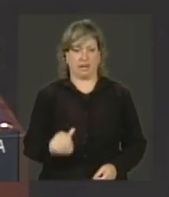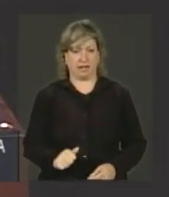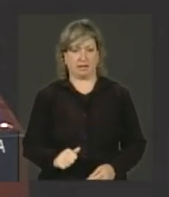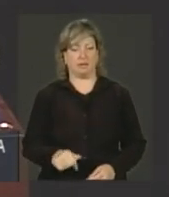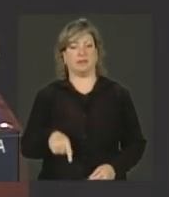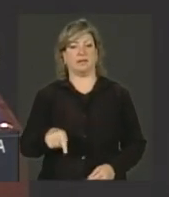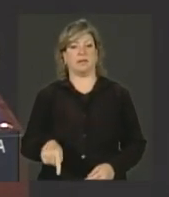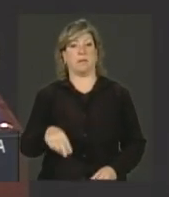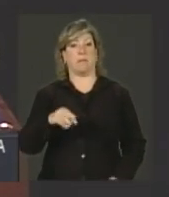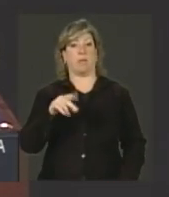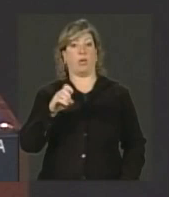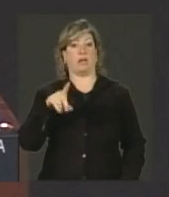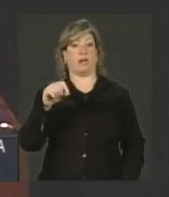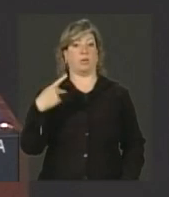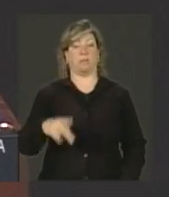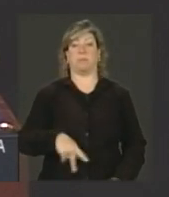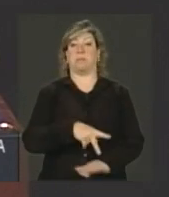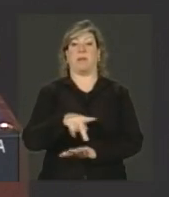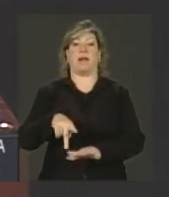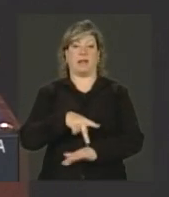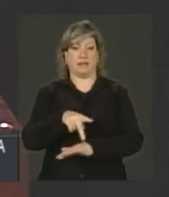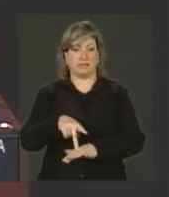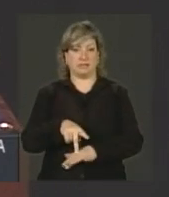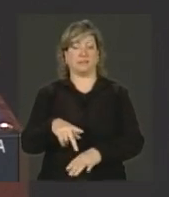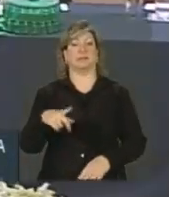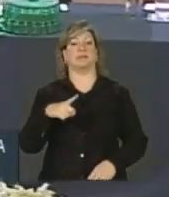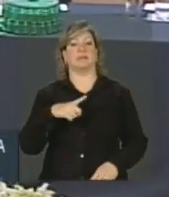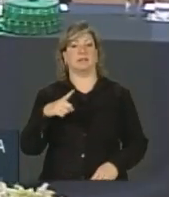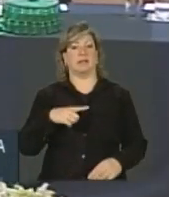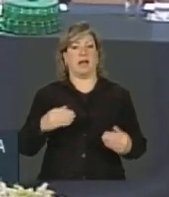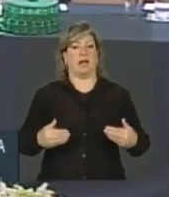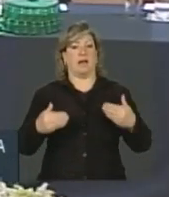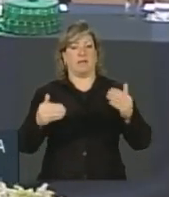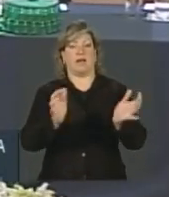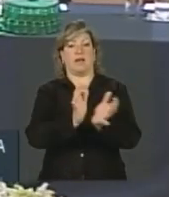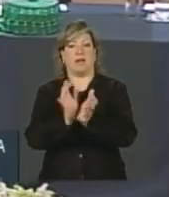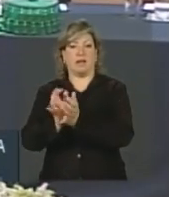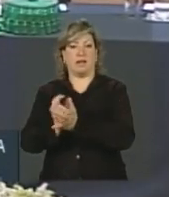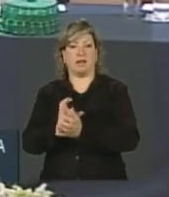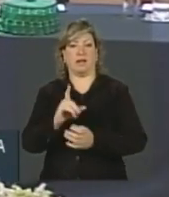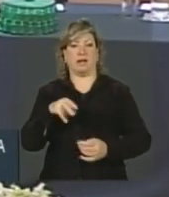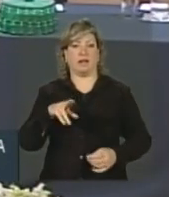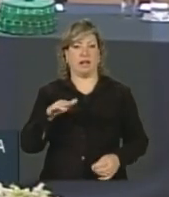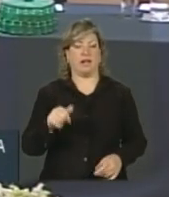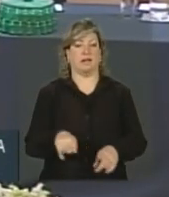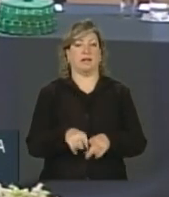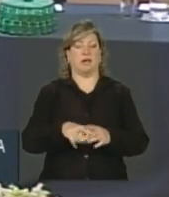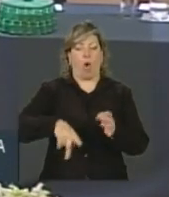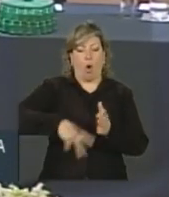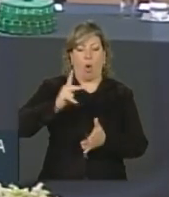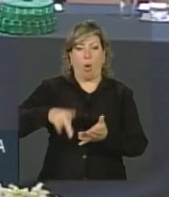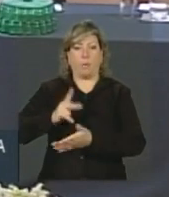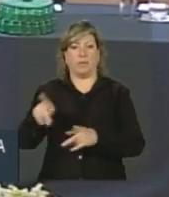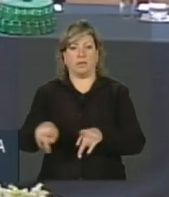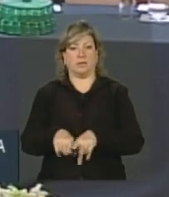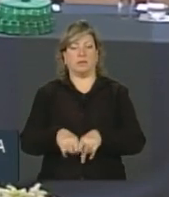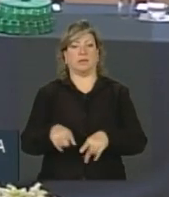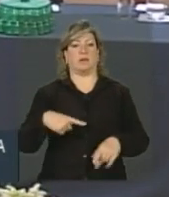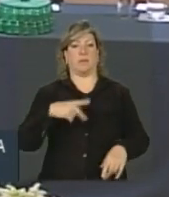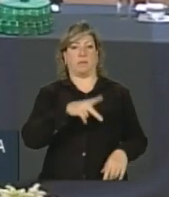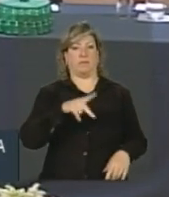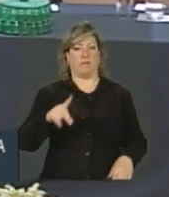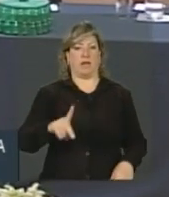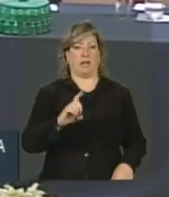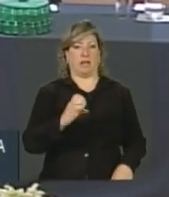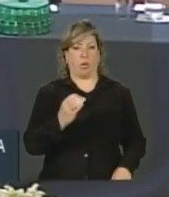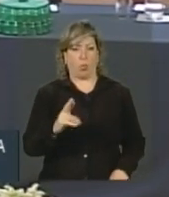Instituição modelo do país, que teve à frente das áreas clínica e cirúrgica professores como Decur e Zerbini,